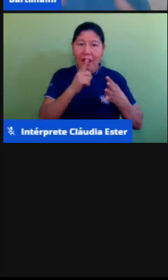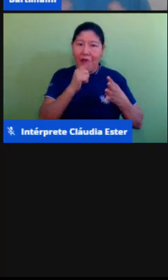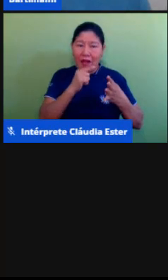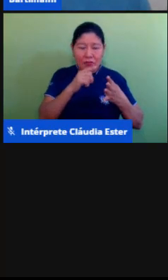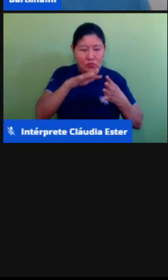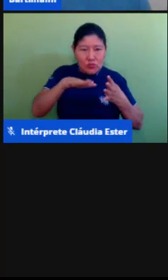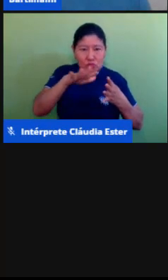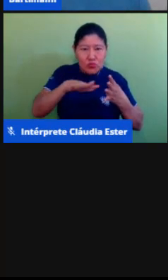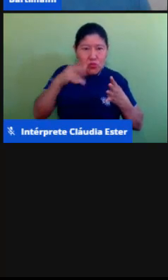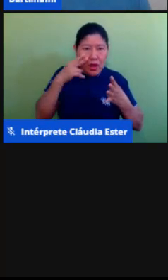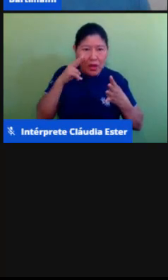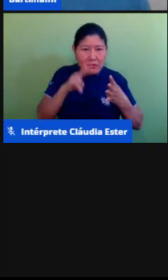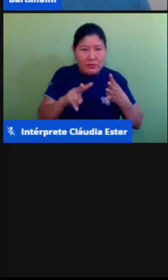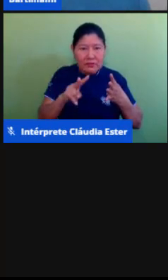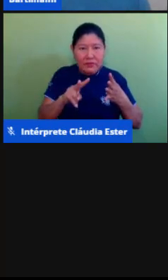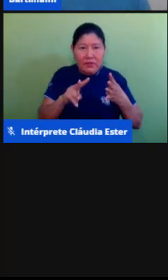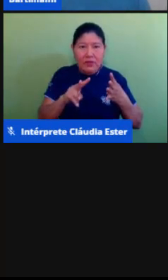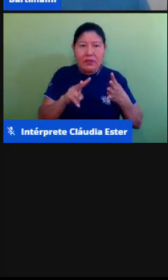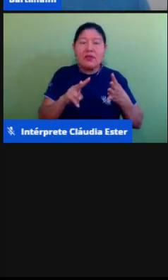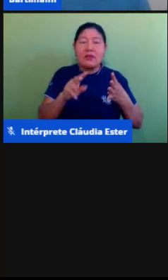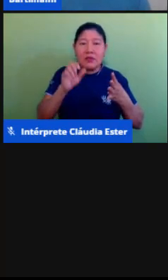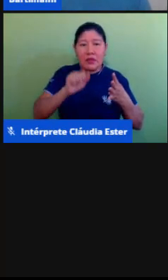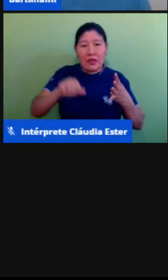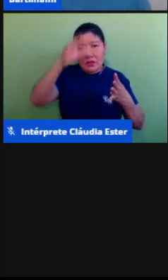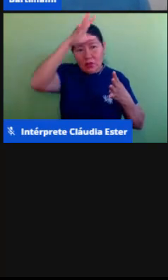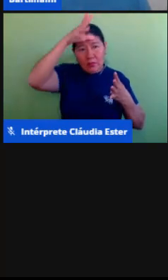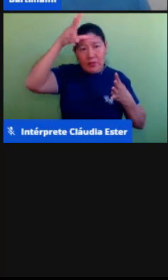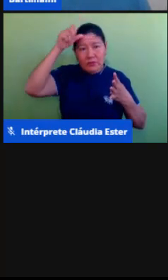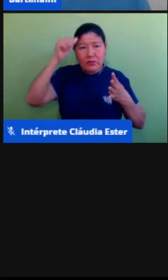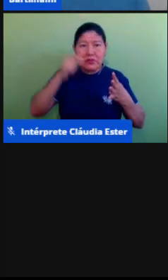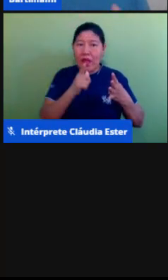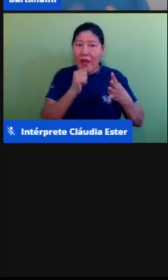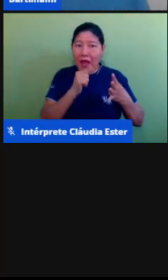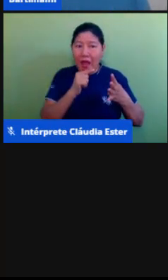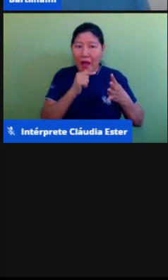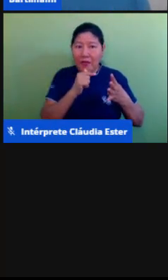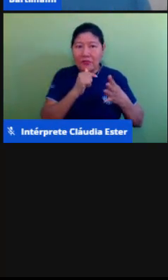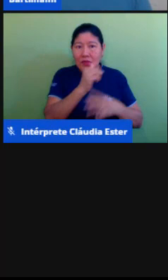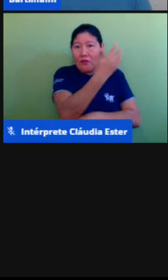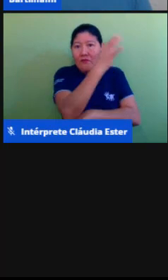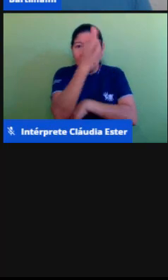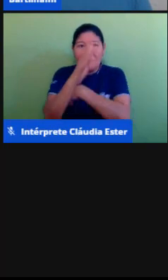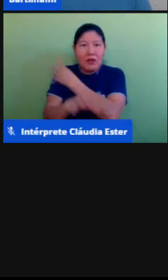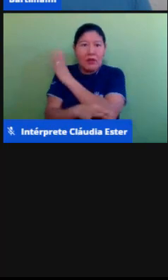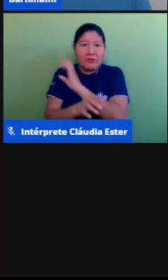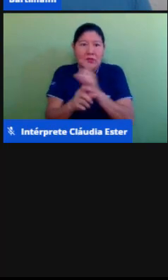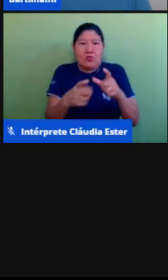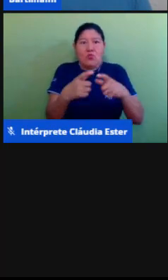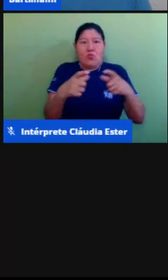amazônica está quase toda classificada como floresta, né? Que a parte da região